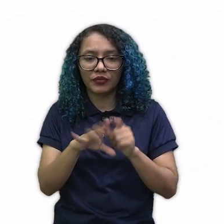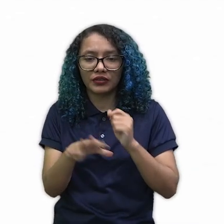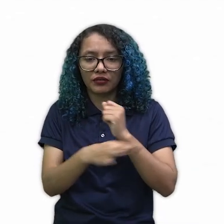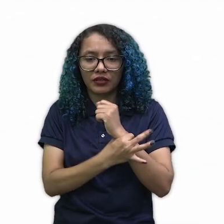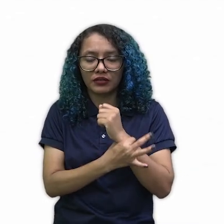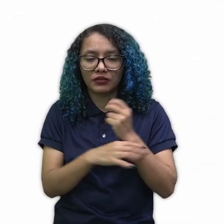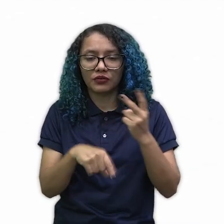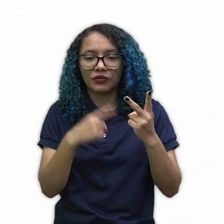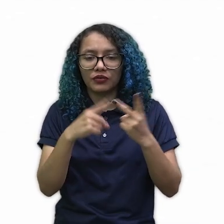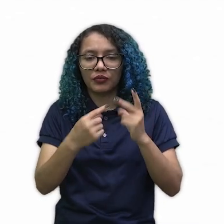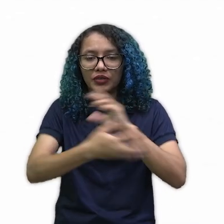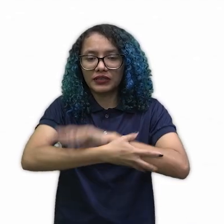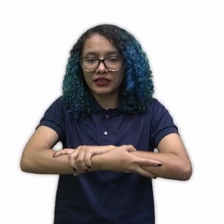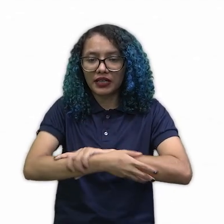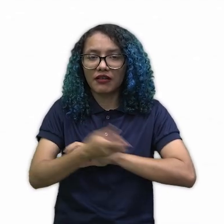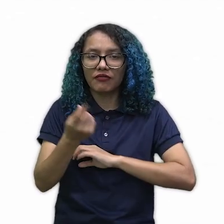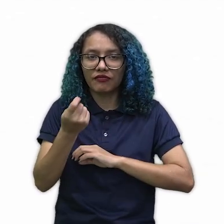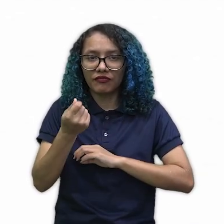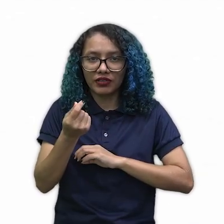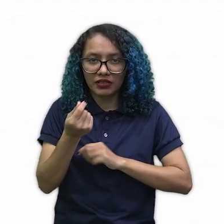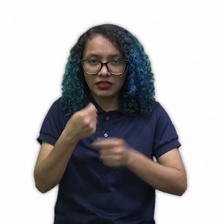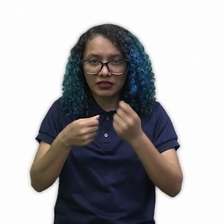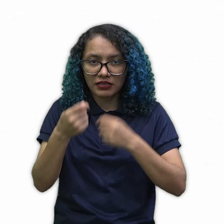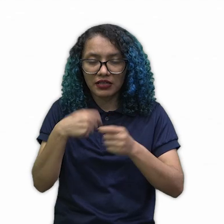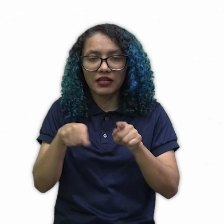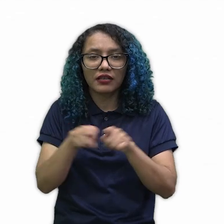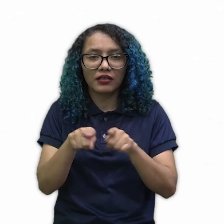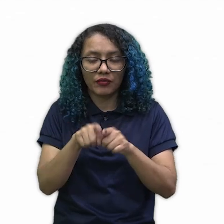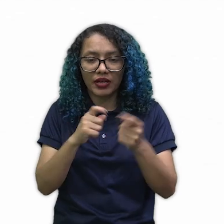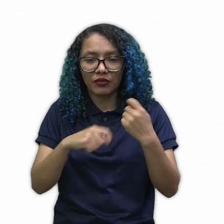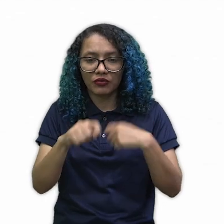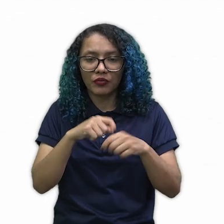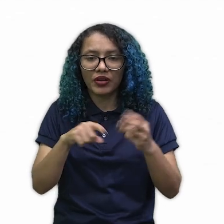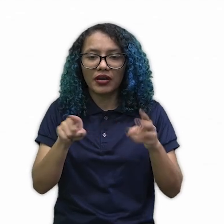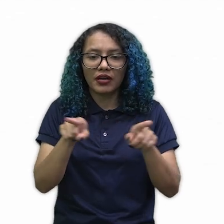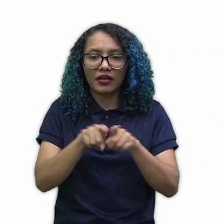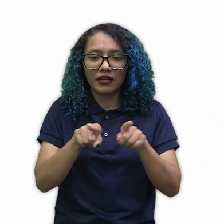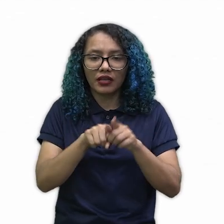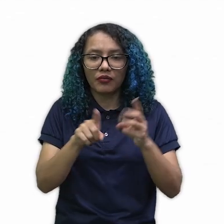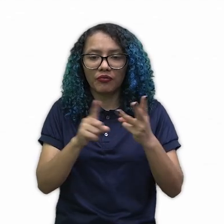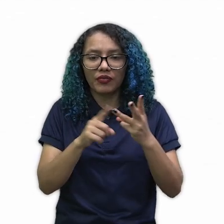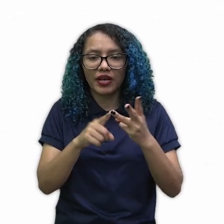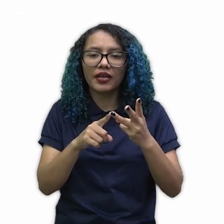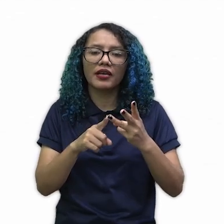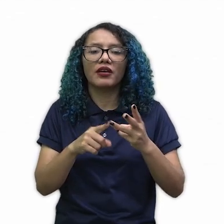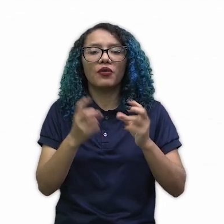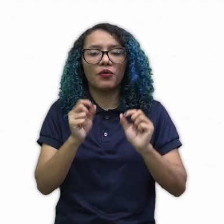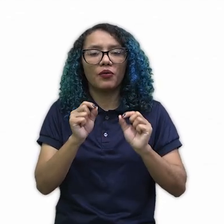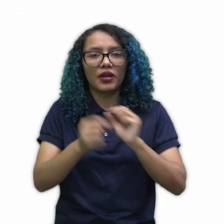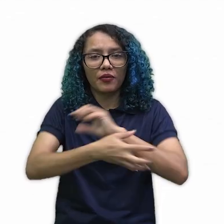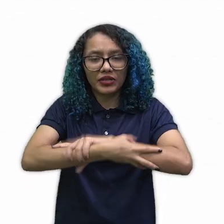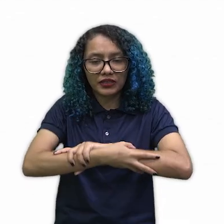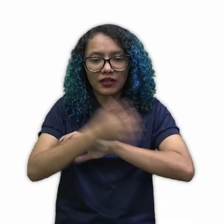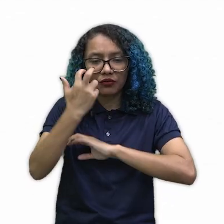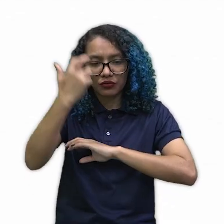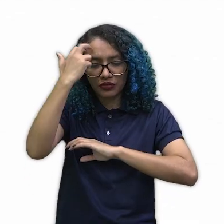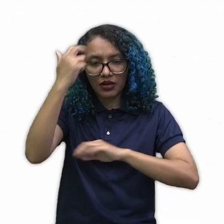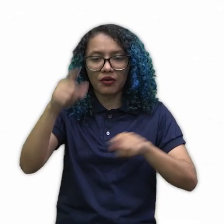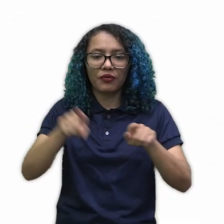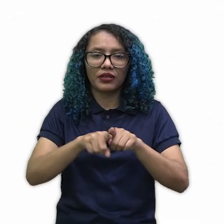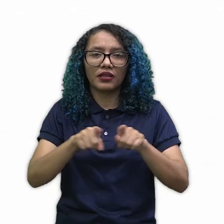cooperação financeira e econômica e a cooperação cultural e pessoal. E o